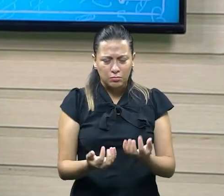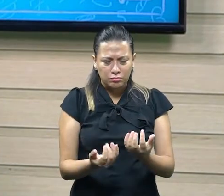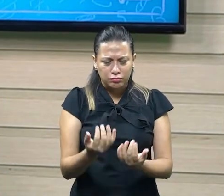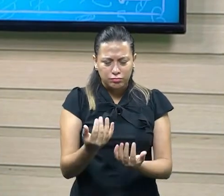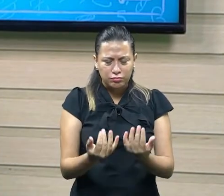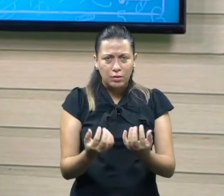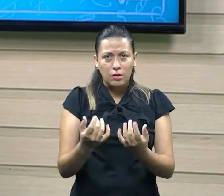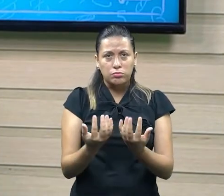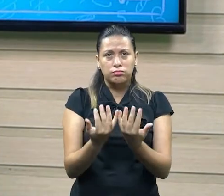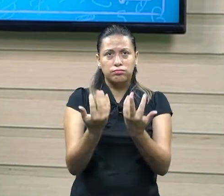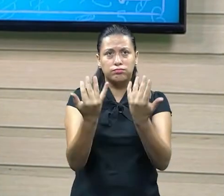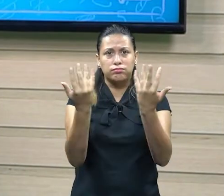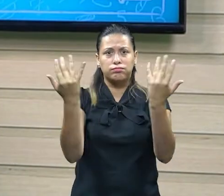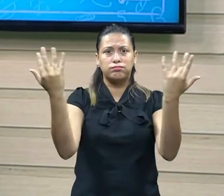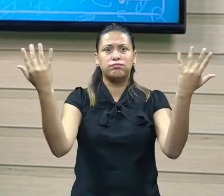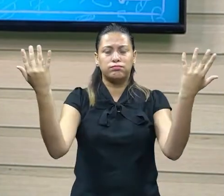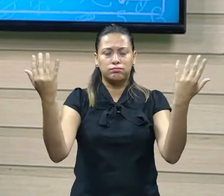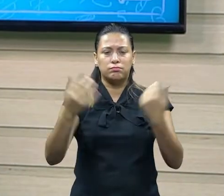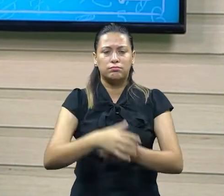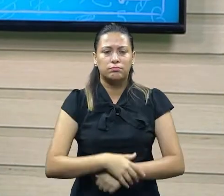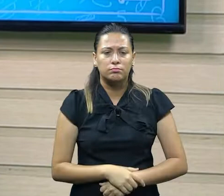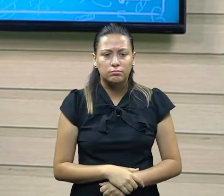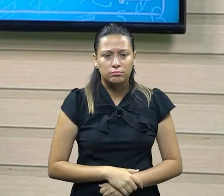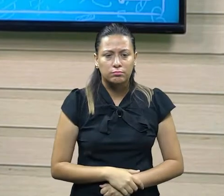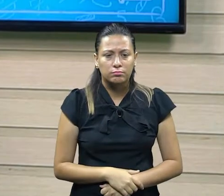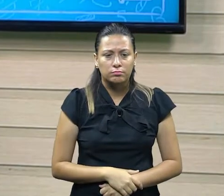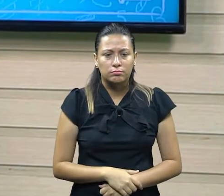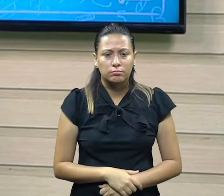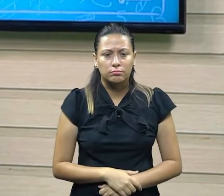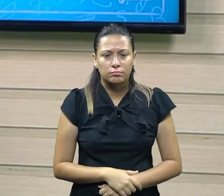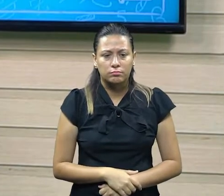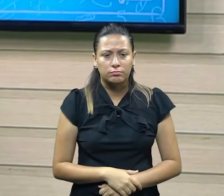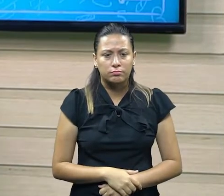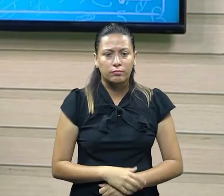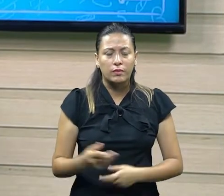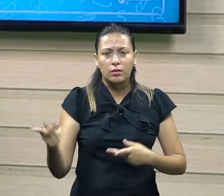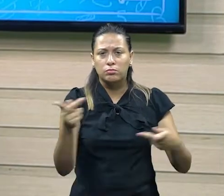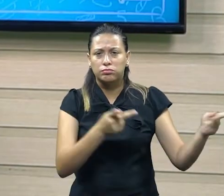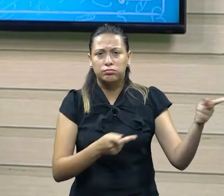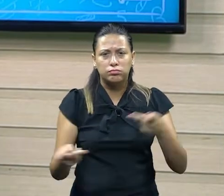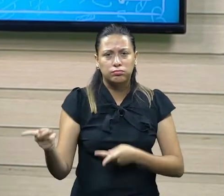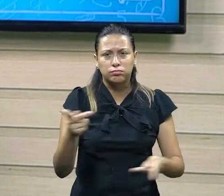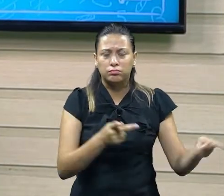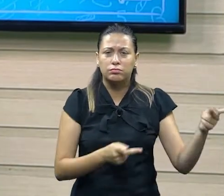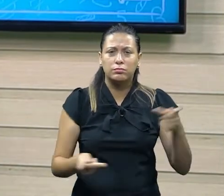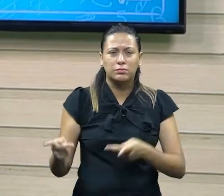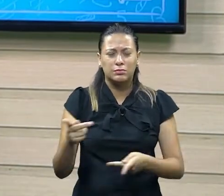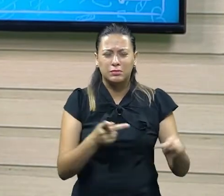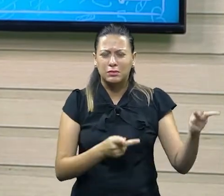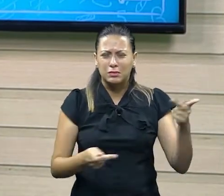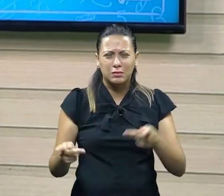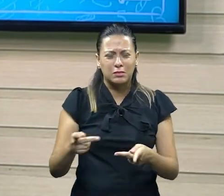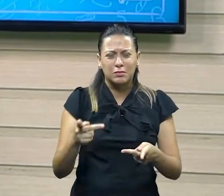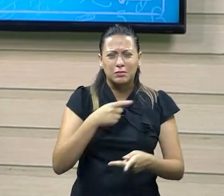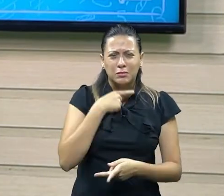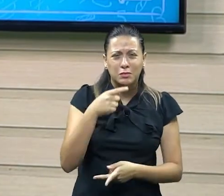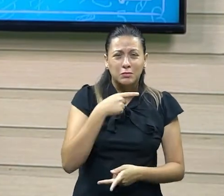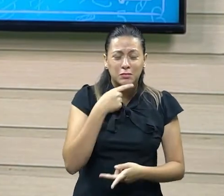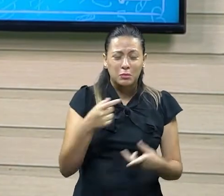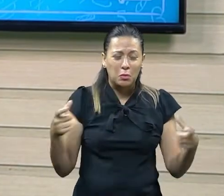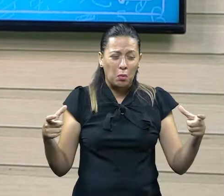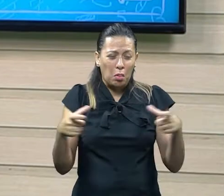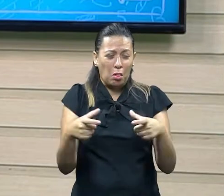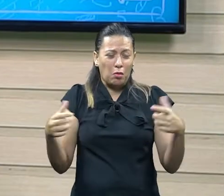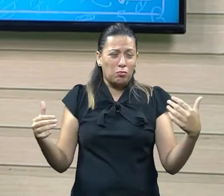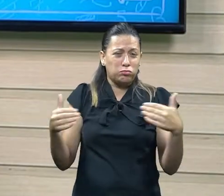só gerar fumaça seja muito alto, e a ventilação ali, por ser pouca, justamente por ser um ambiente